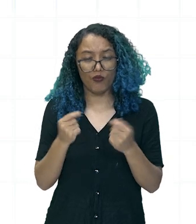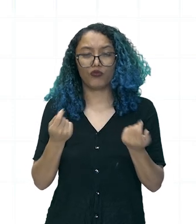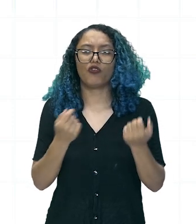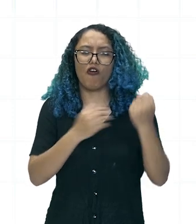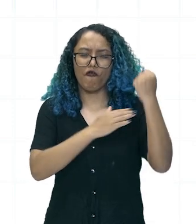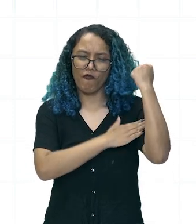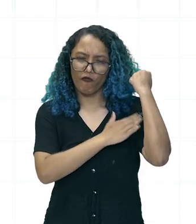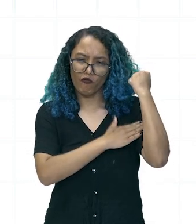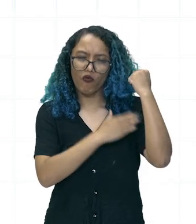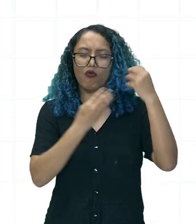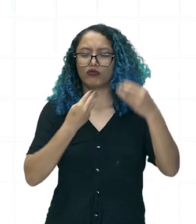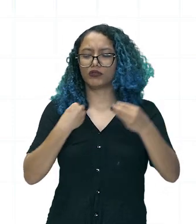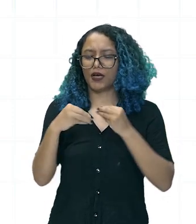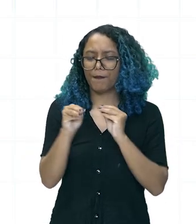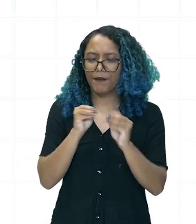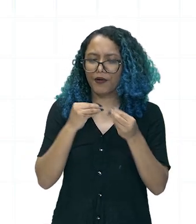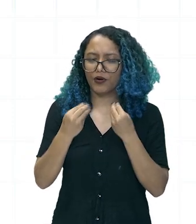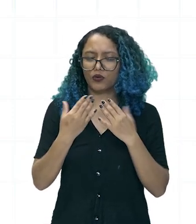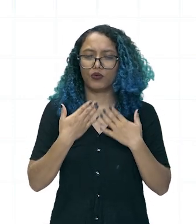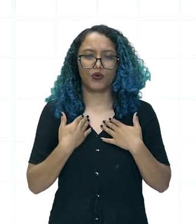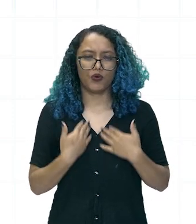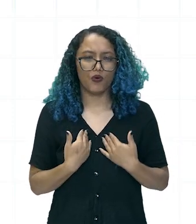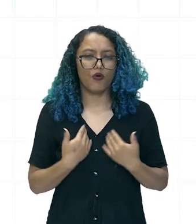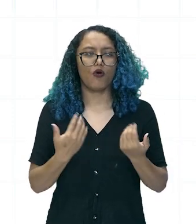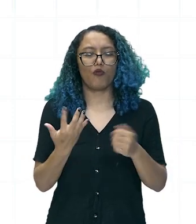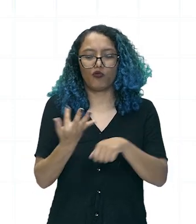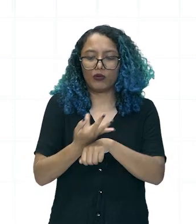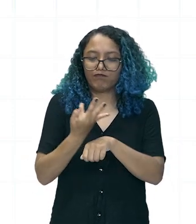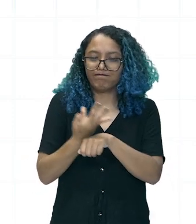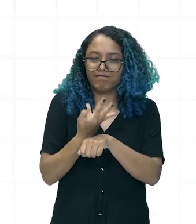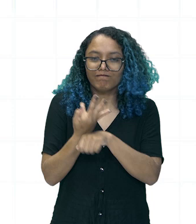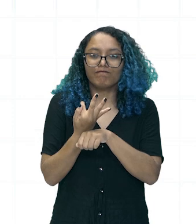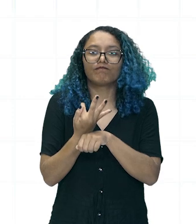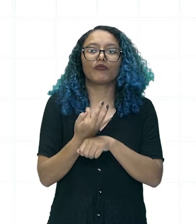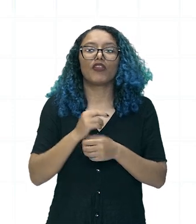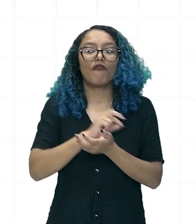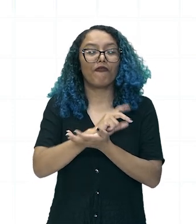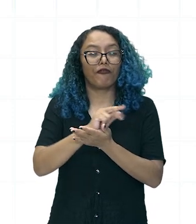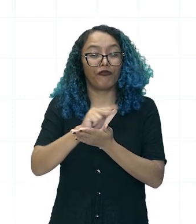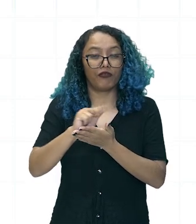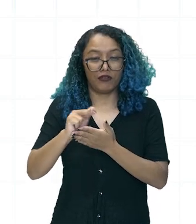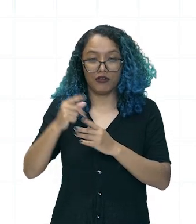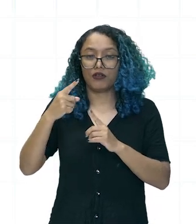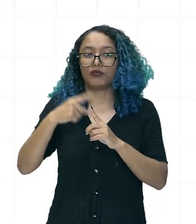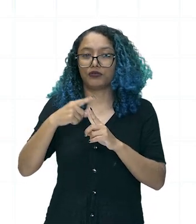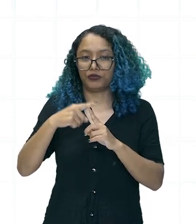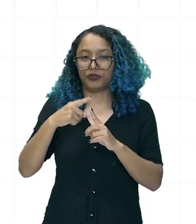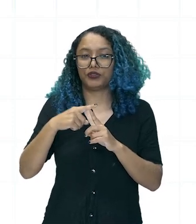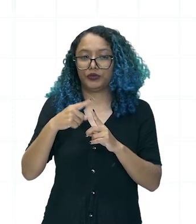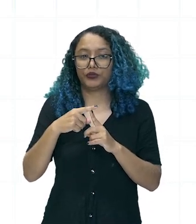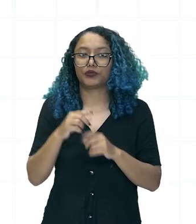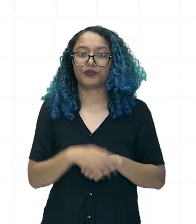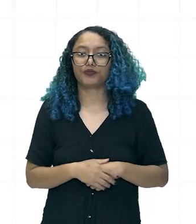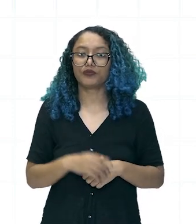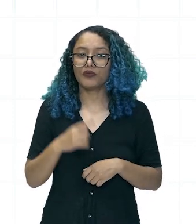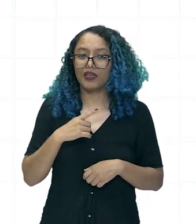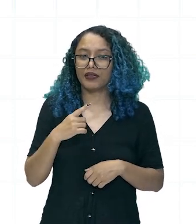a variedade de exercícios, podemos prosseguir, como exercícios aeróbicos,